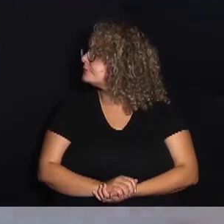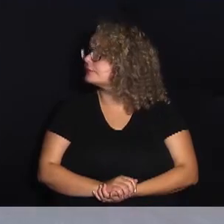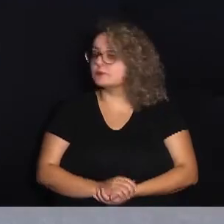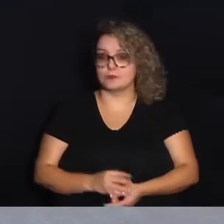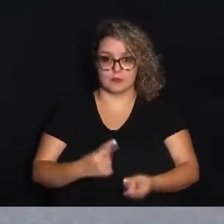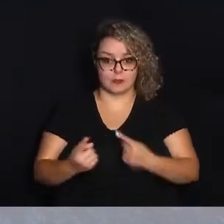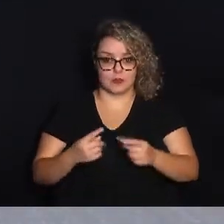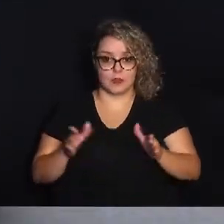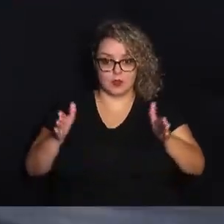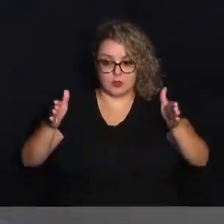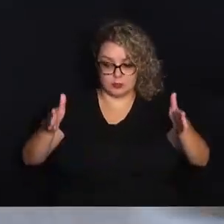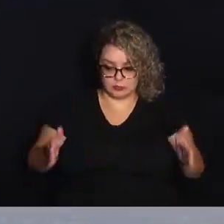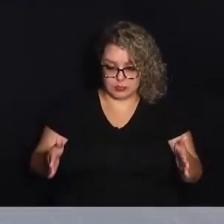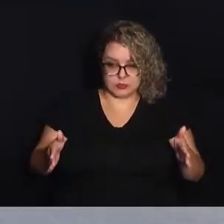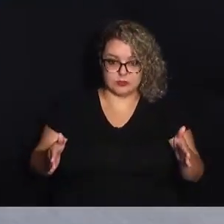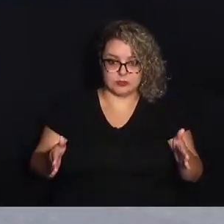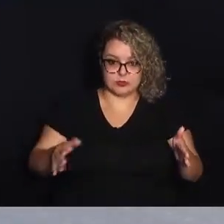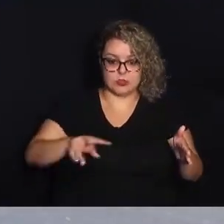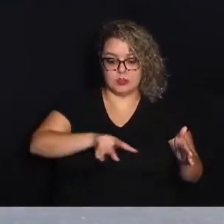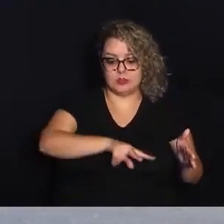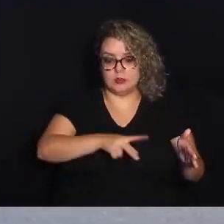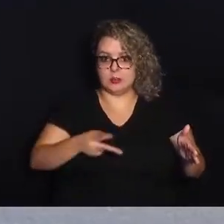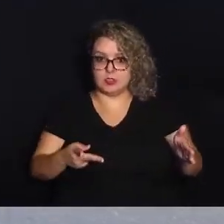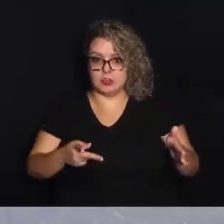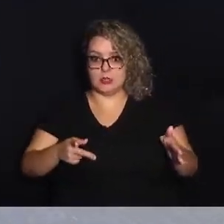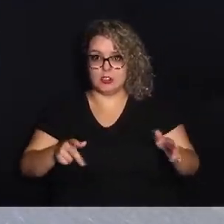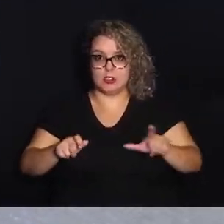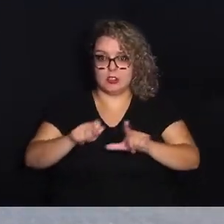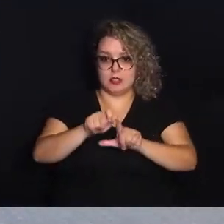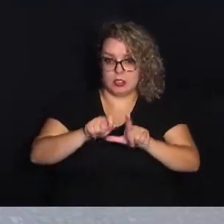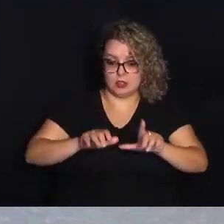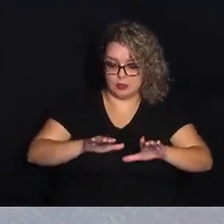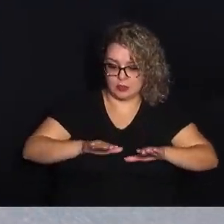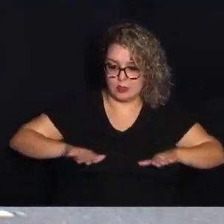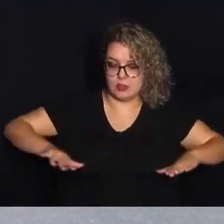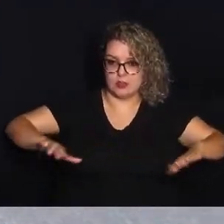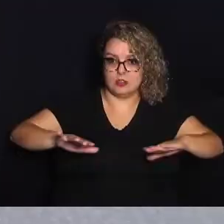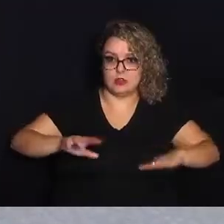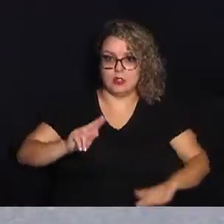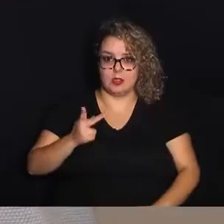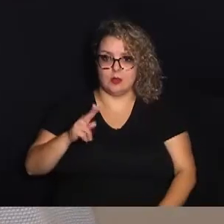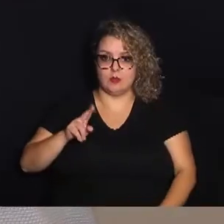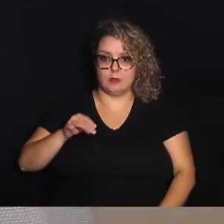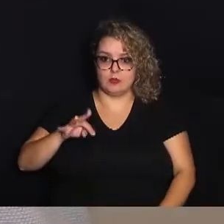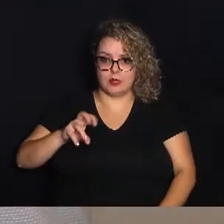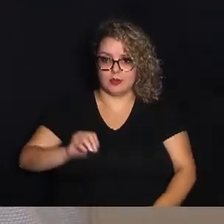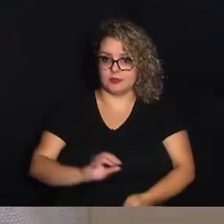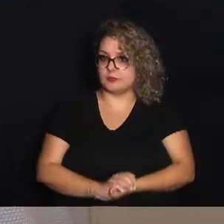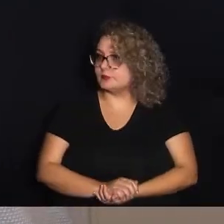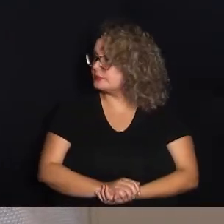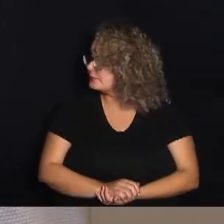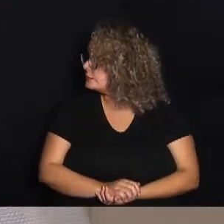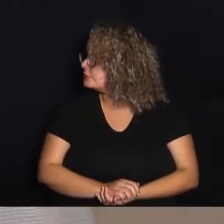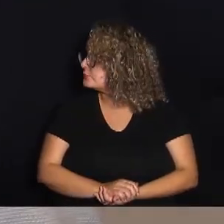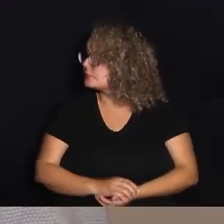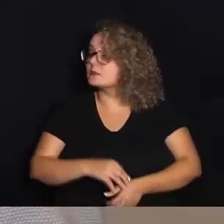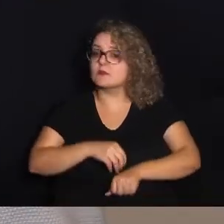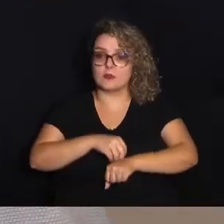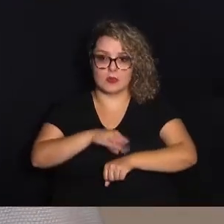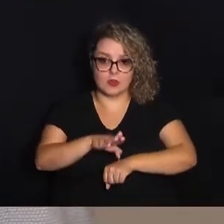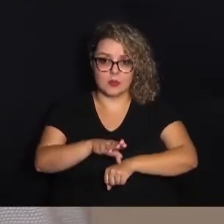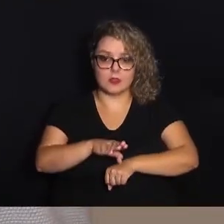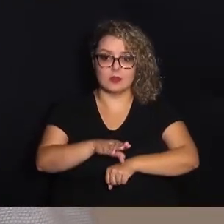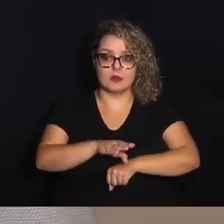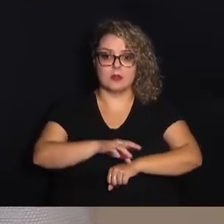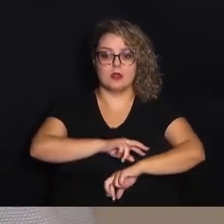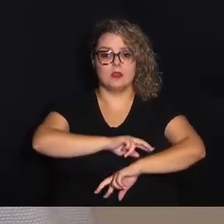o trecho é esse aí ó entre a estação de transferência Anguera e a parada Alberto Sarmento essa indicação ela faz parte de